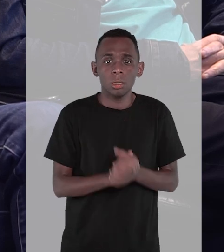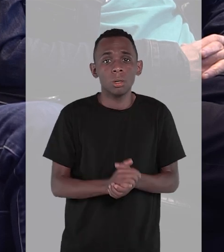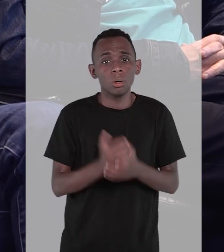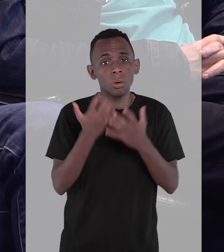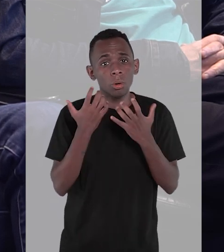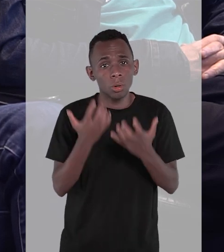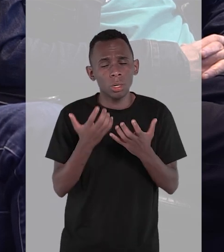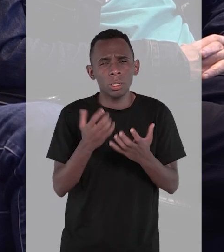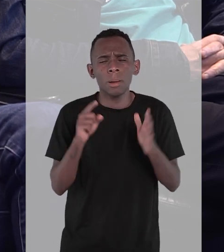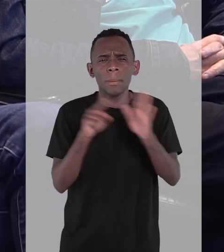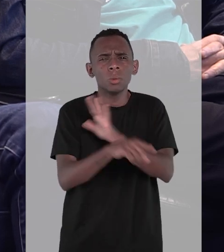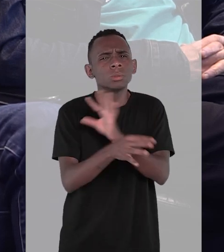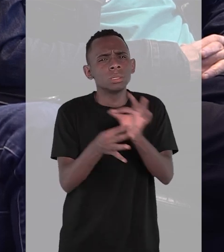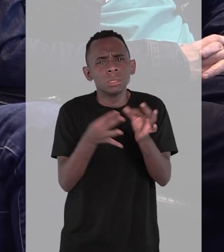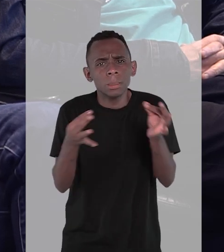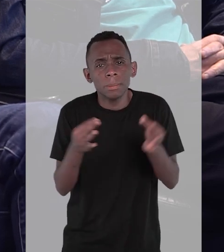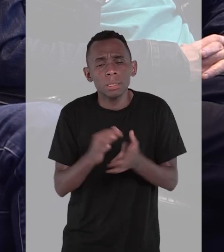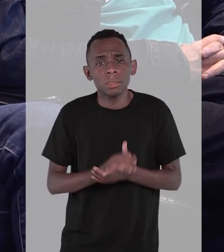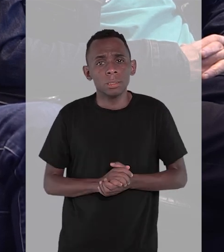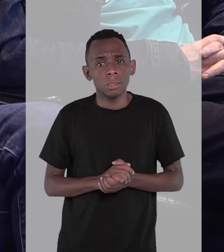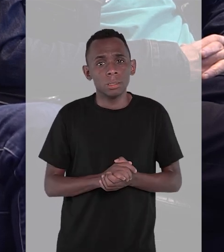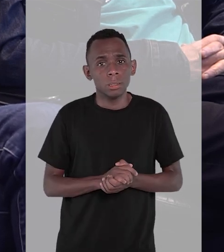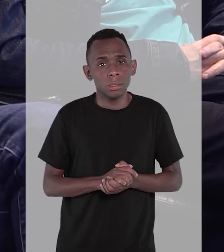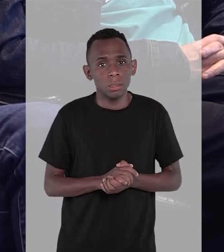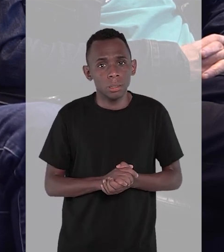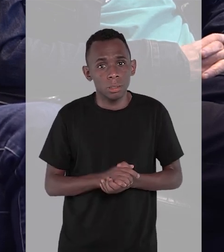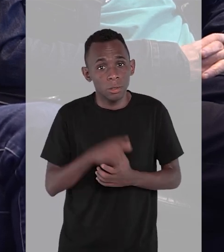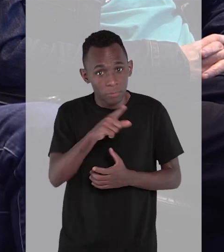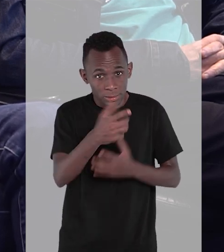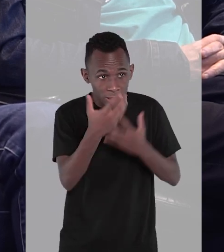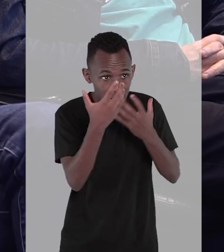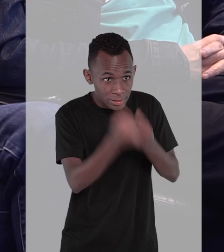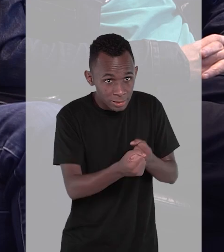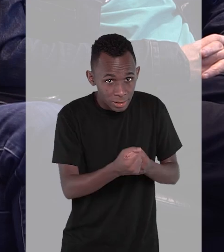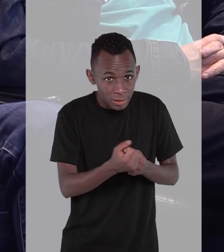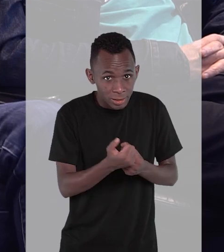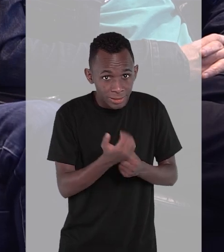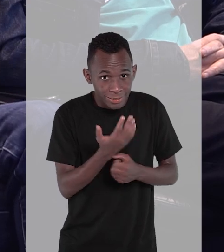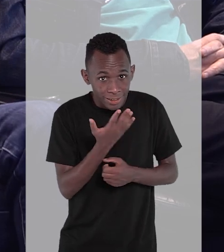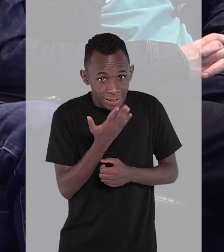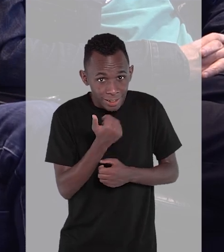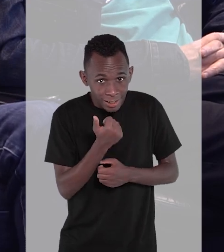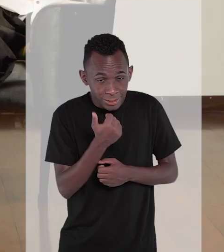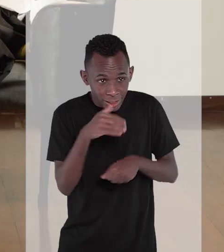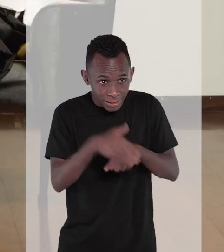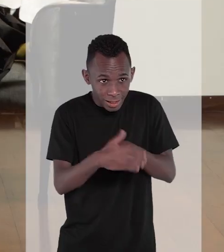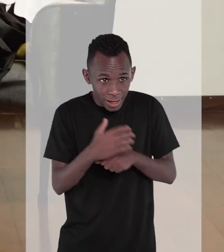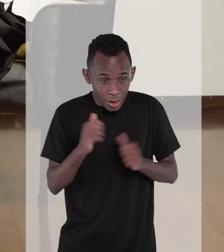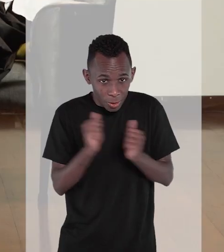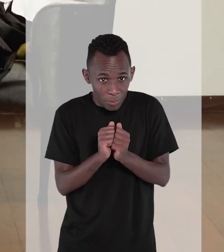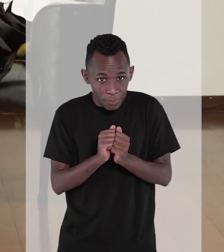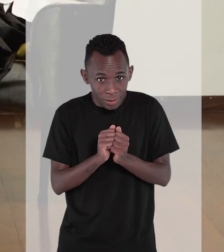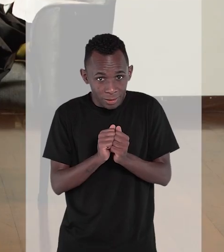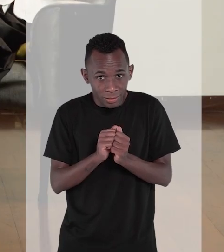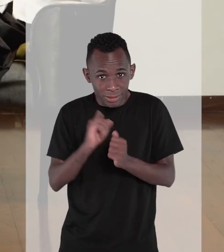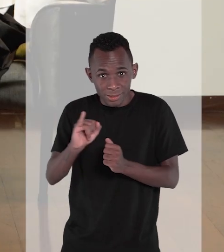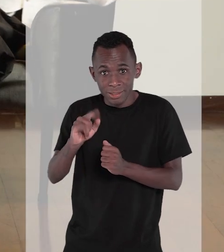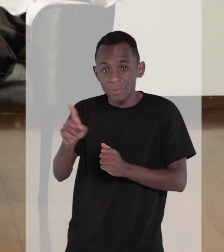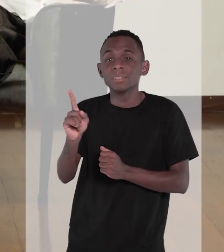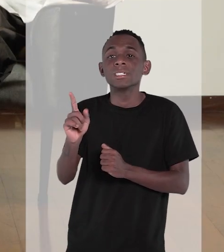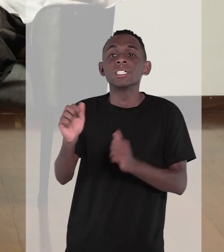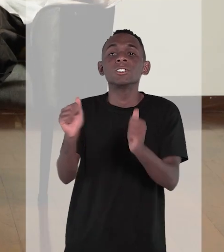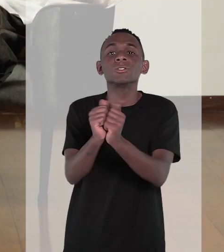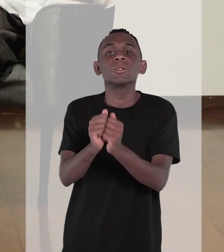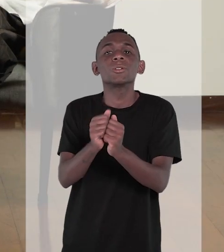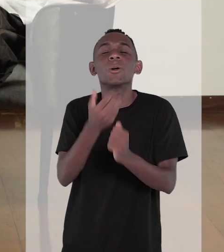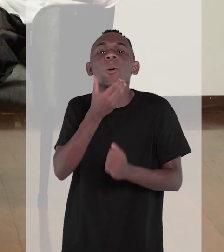E só queria uma pergunta super simples. Você aceita jantar comigo hoje? Yeah! Só se